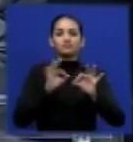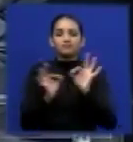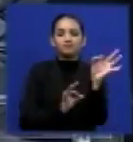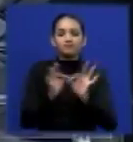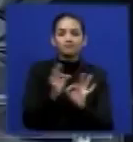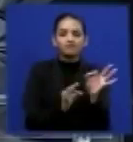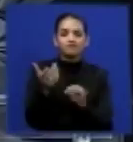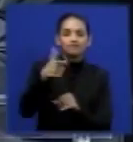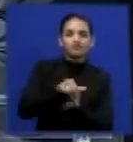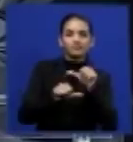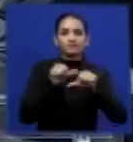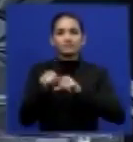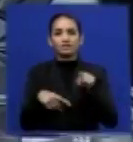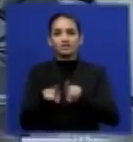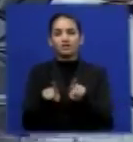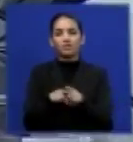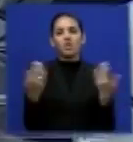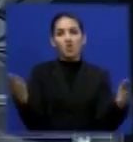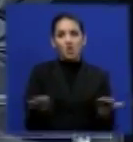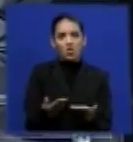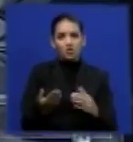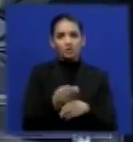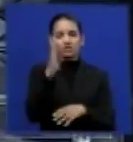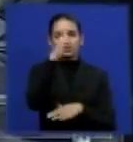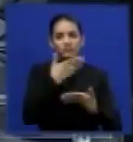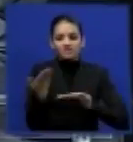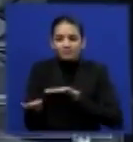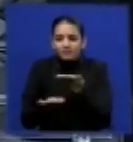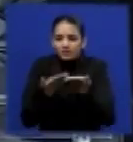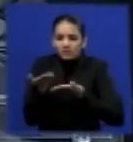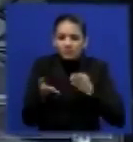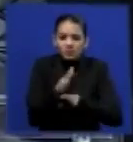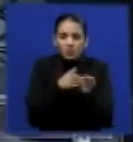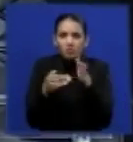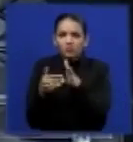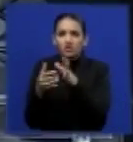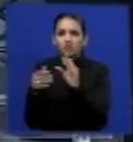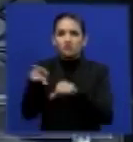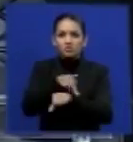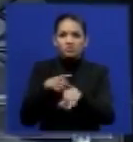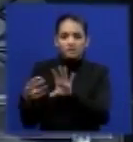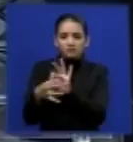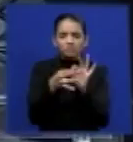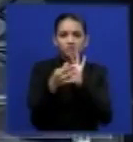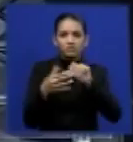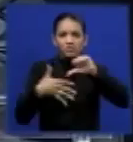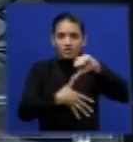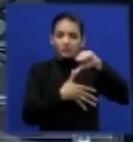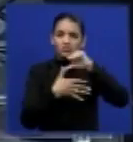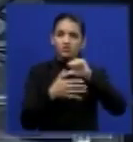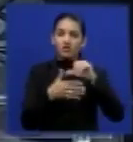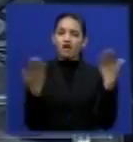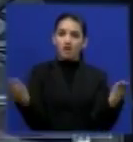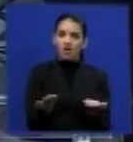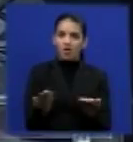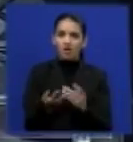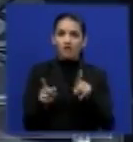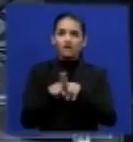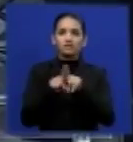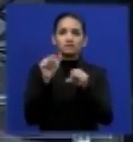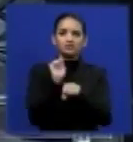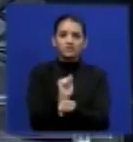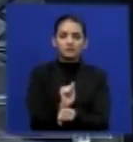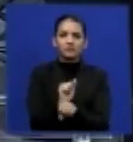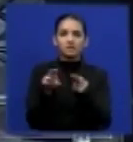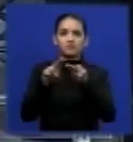objeto de negociação do Brasil com os parceiros do Mercosul e esperamos Agora durante a cúpula de